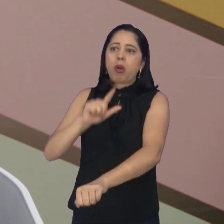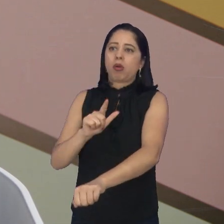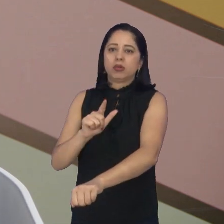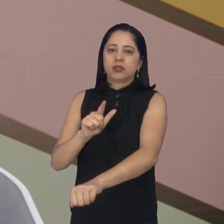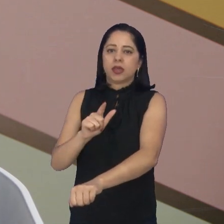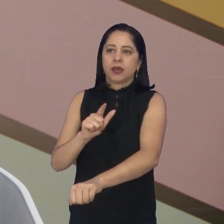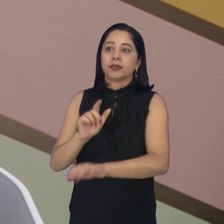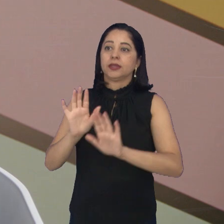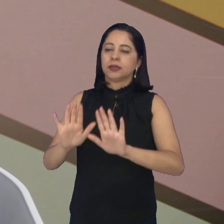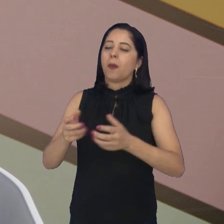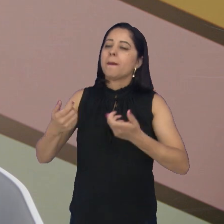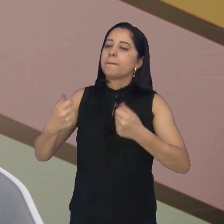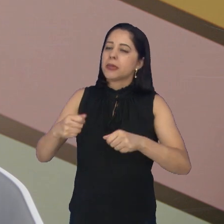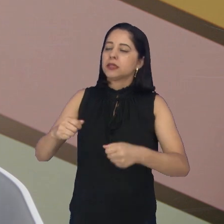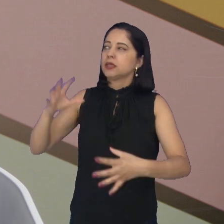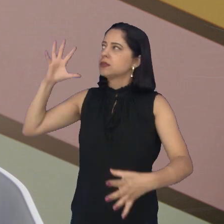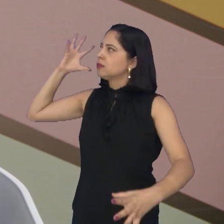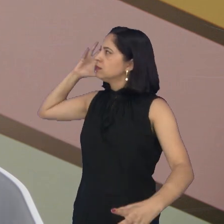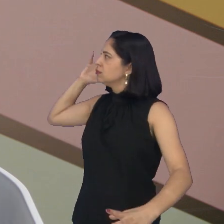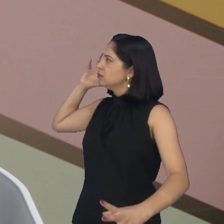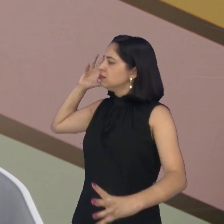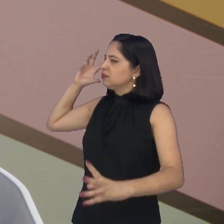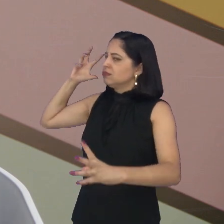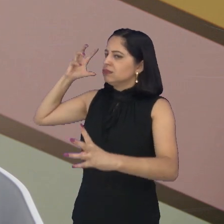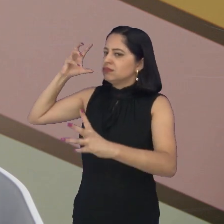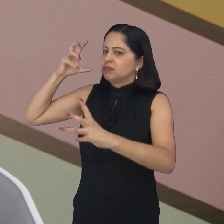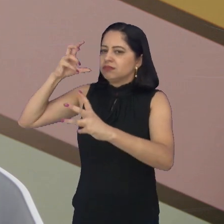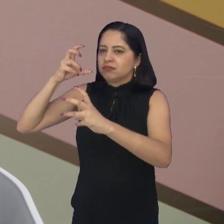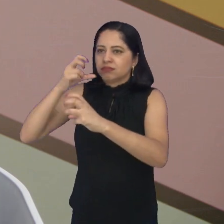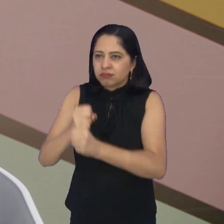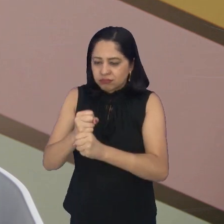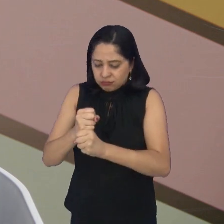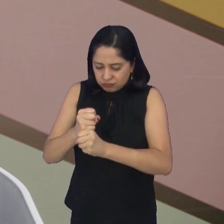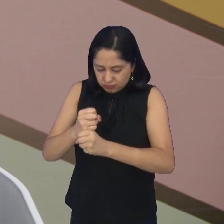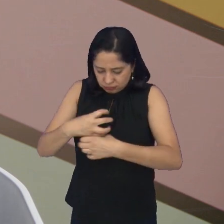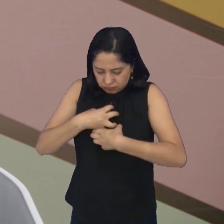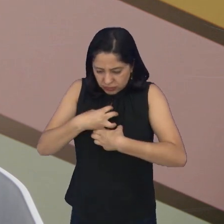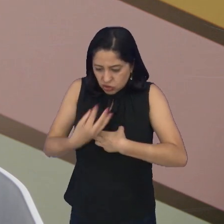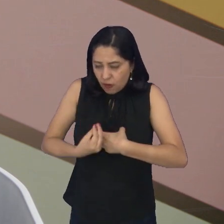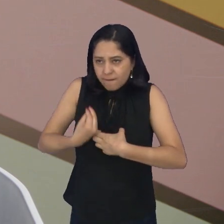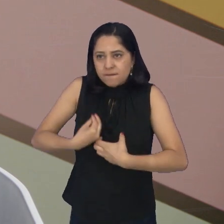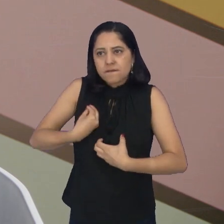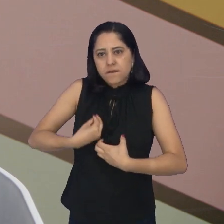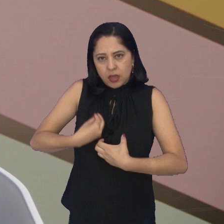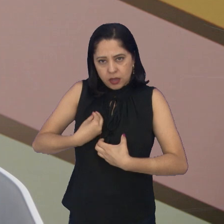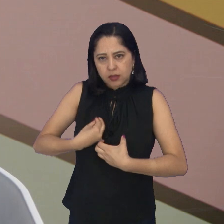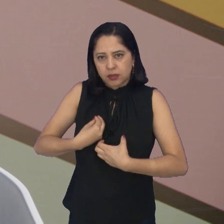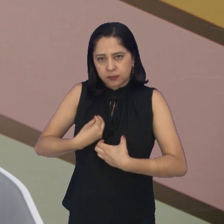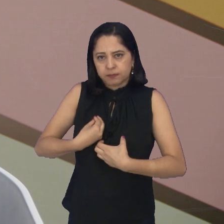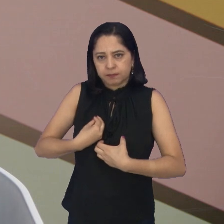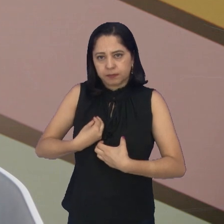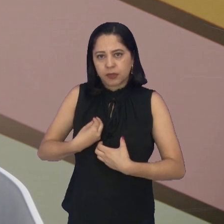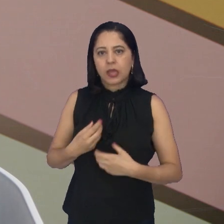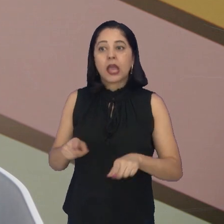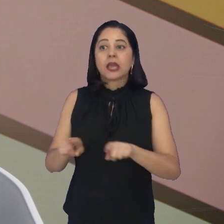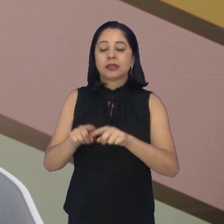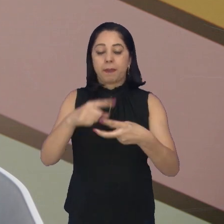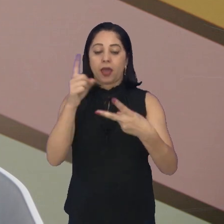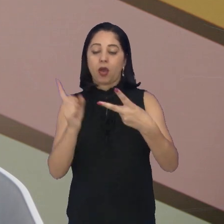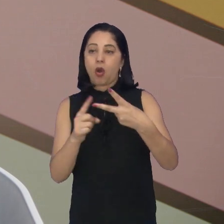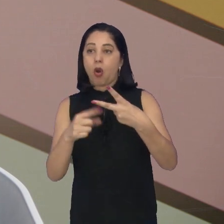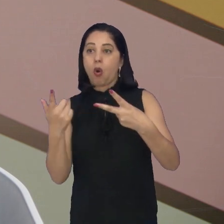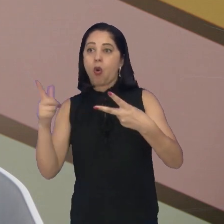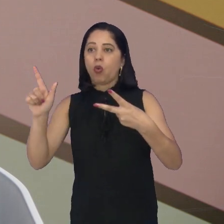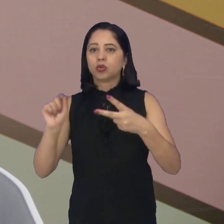da biografia humana, né, quando a gente fala da ciência do desenvolvimento humano, que é um outro pilar, seria de você olhar para as fases